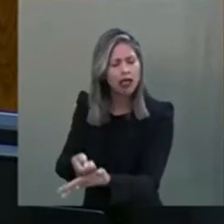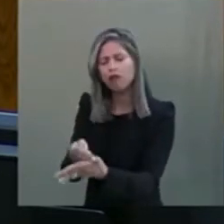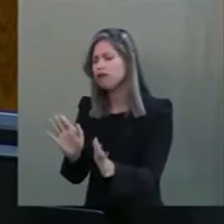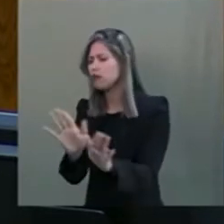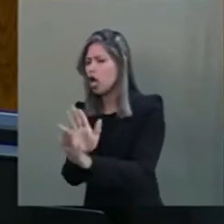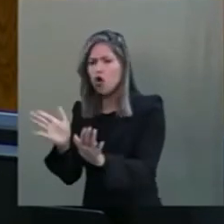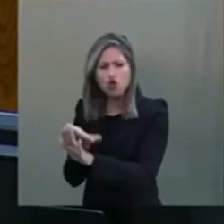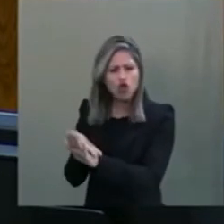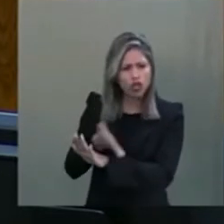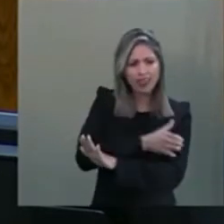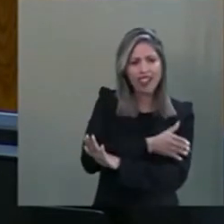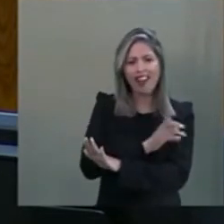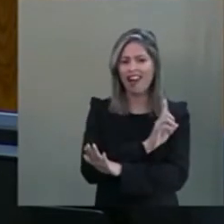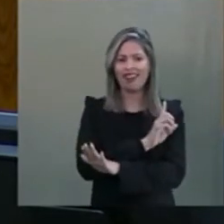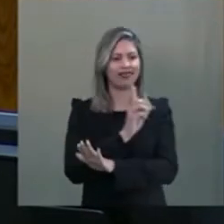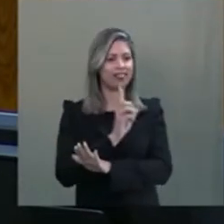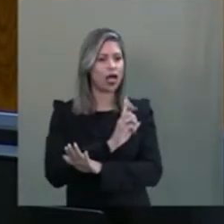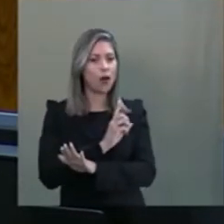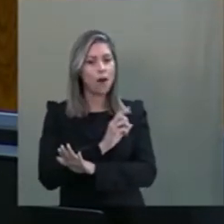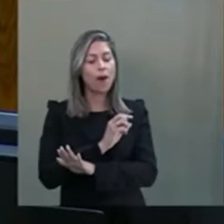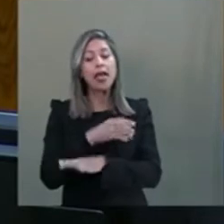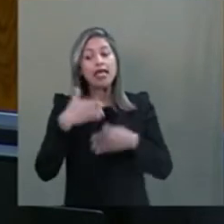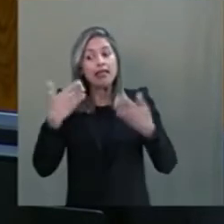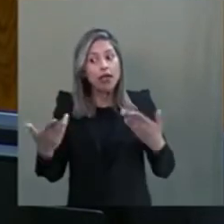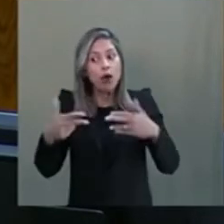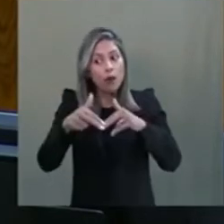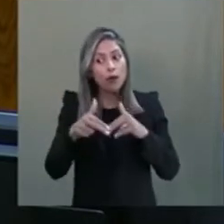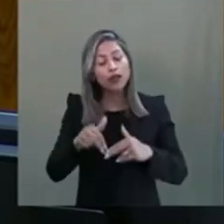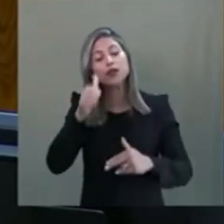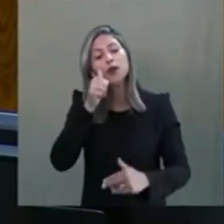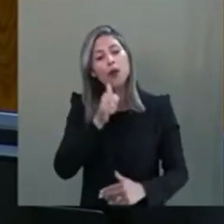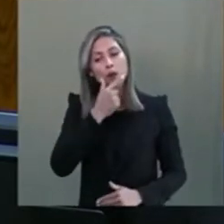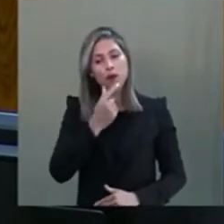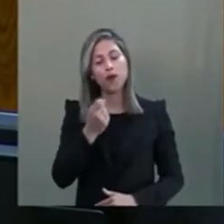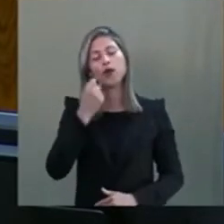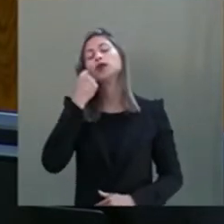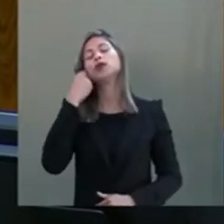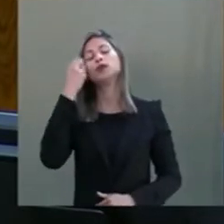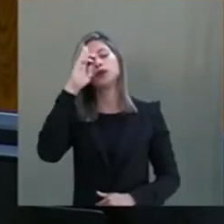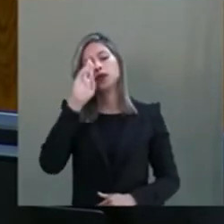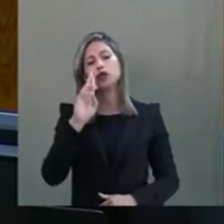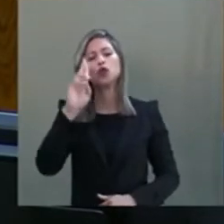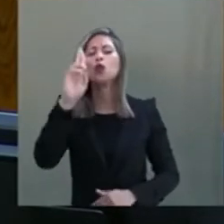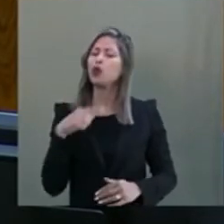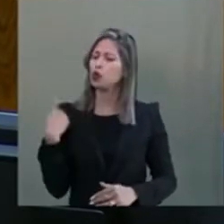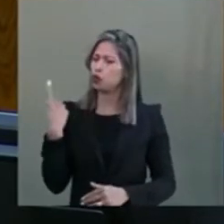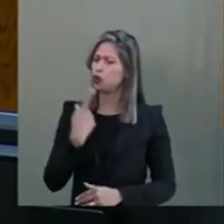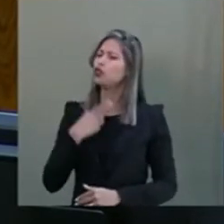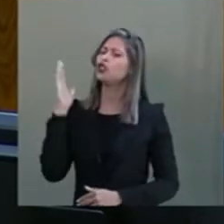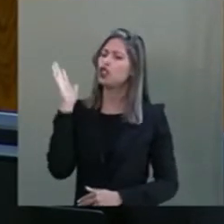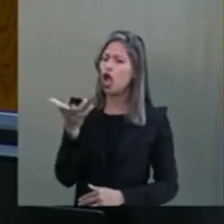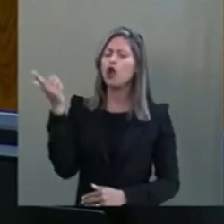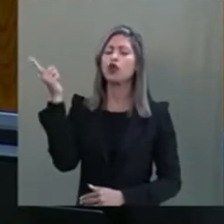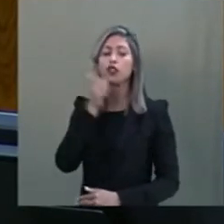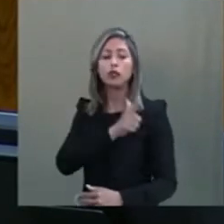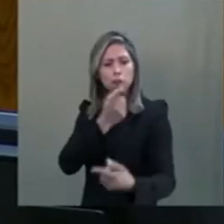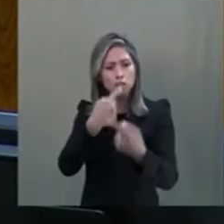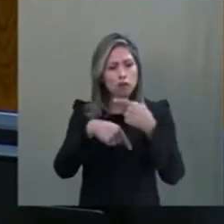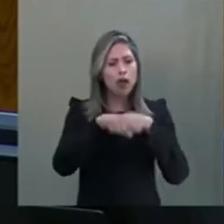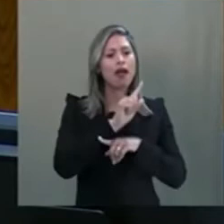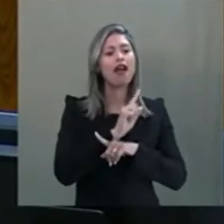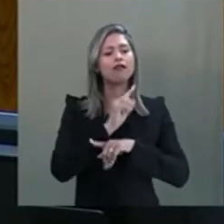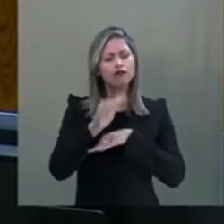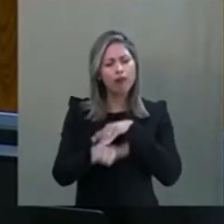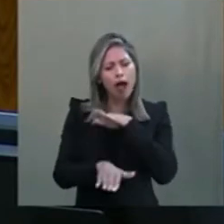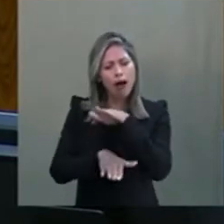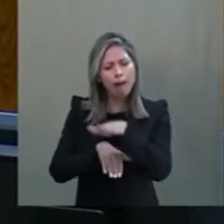irreversível. Senhoras e senhores, embora muito tenhamos avançado, o caminho para o amplo